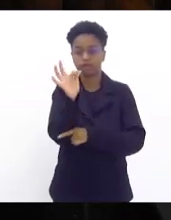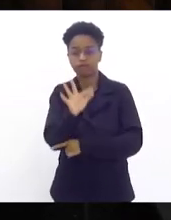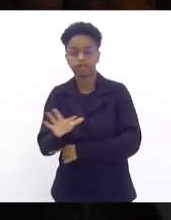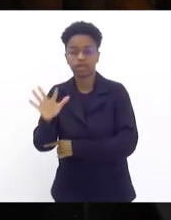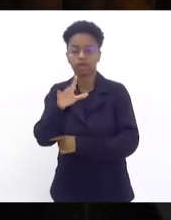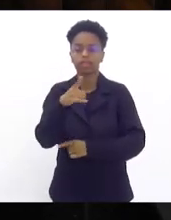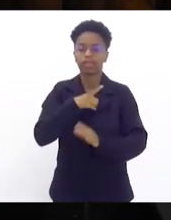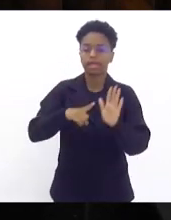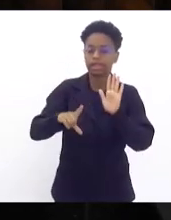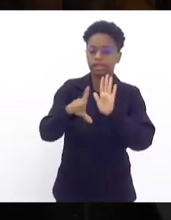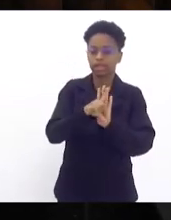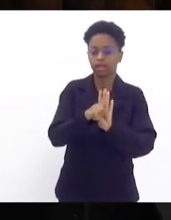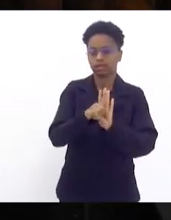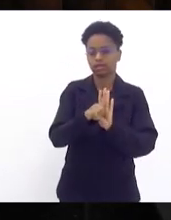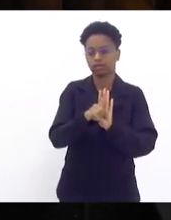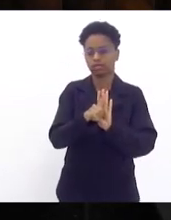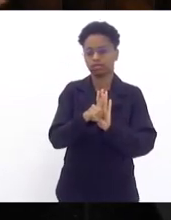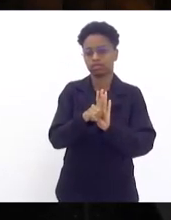lei